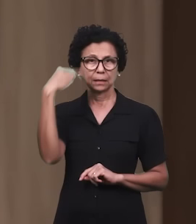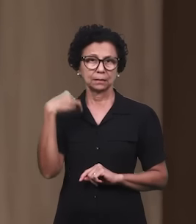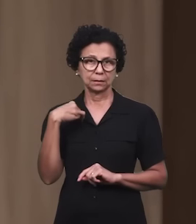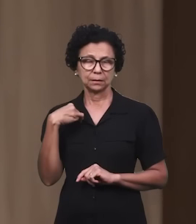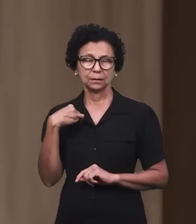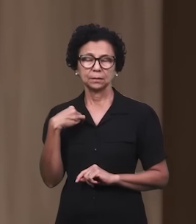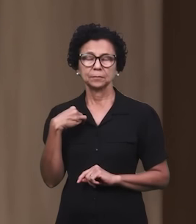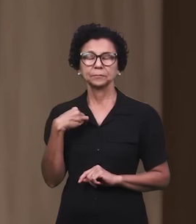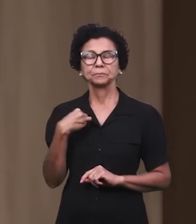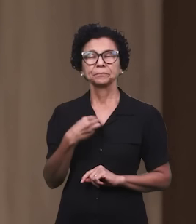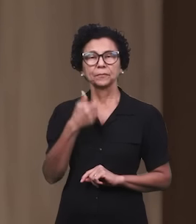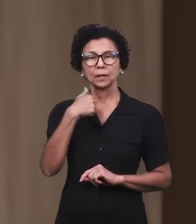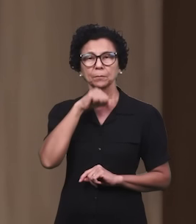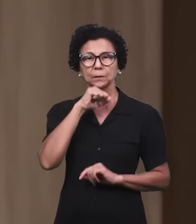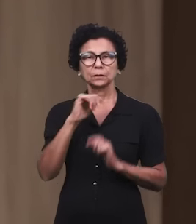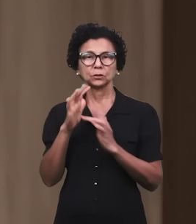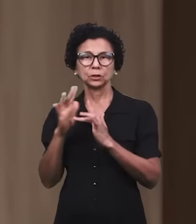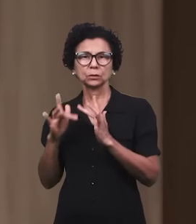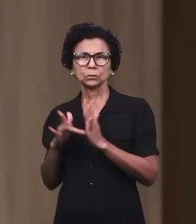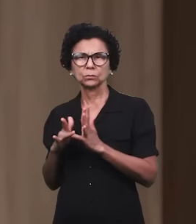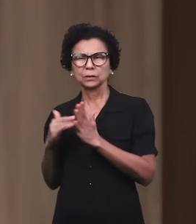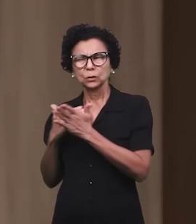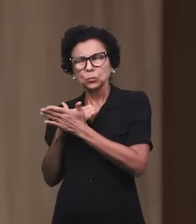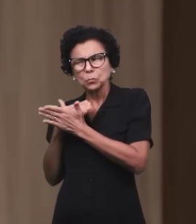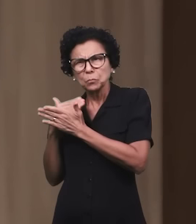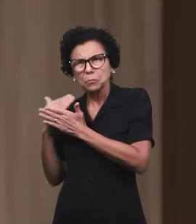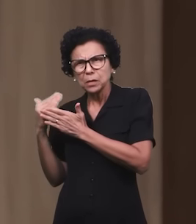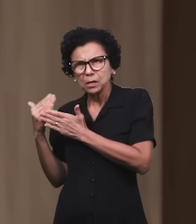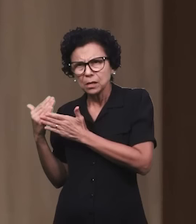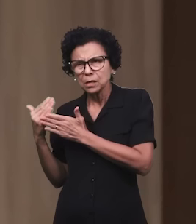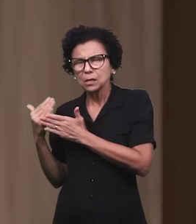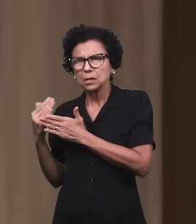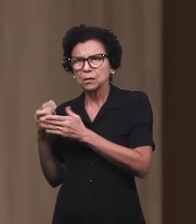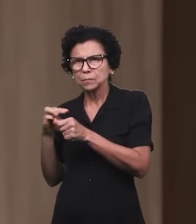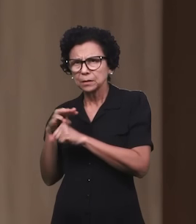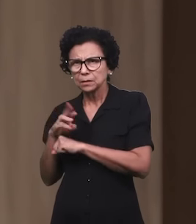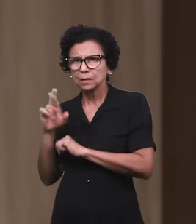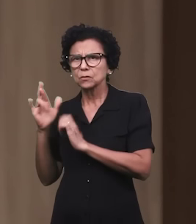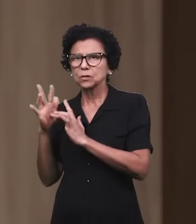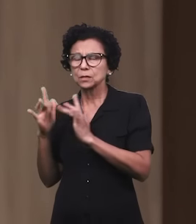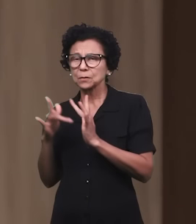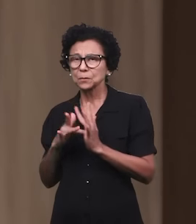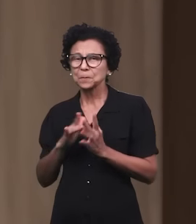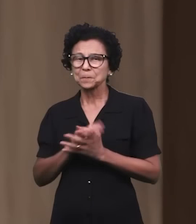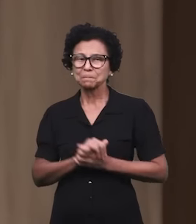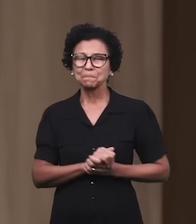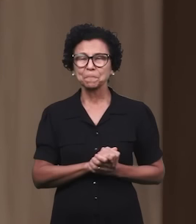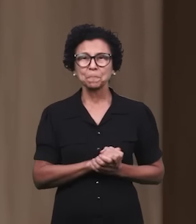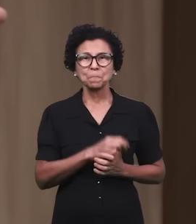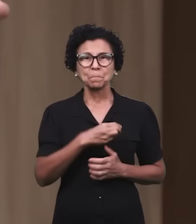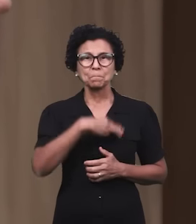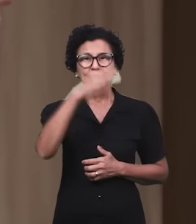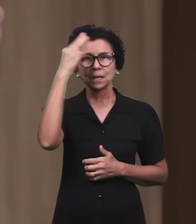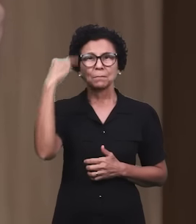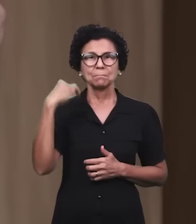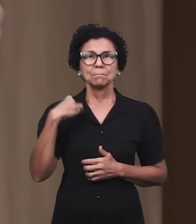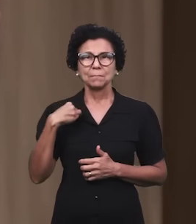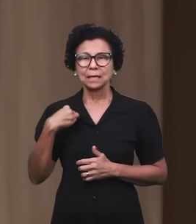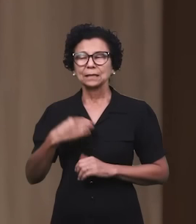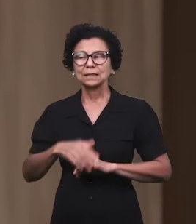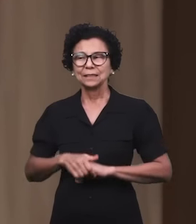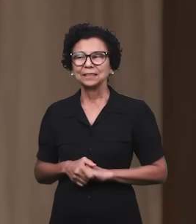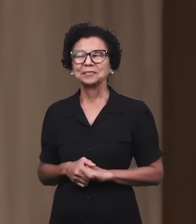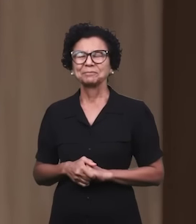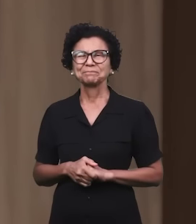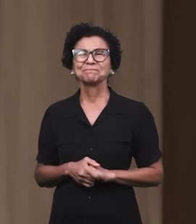início do ministério do Senhor Jesus, Maria, ela sabia que Jesus tinha uma